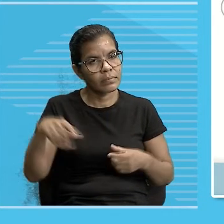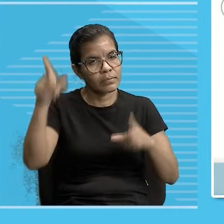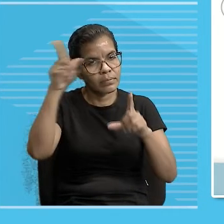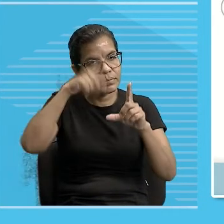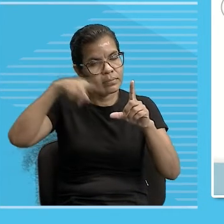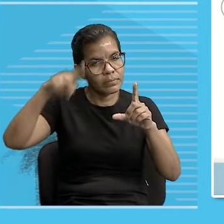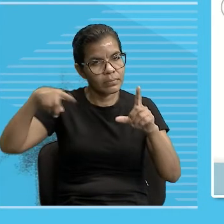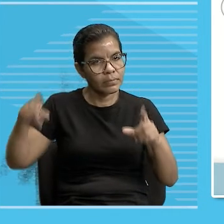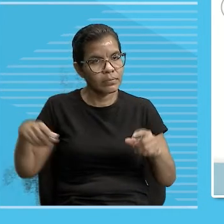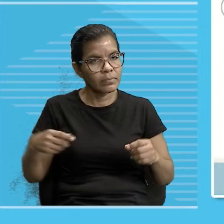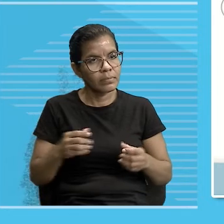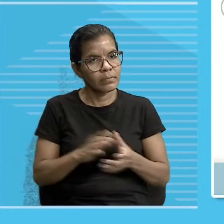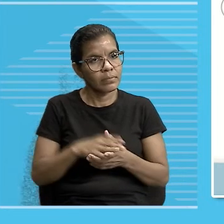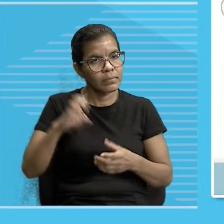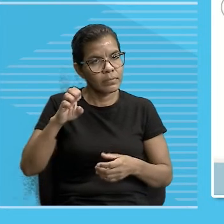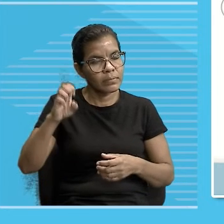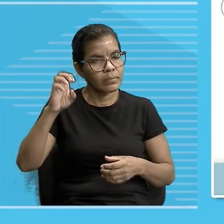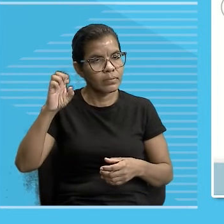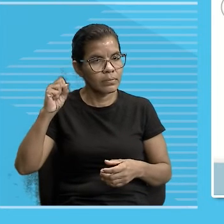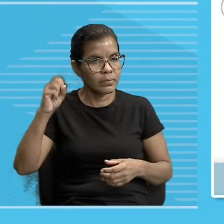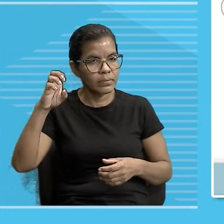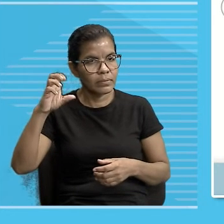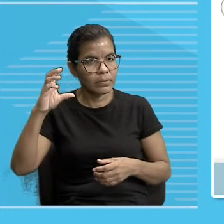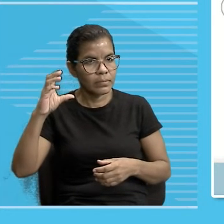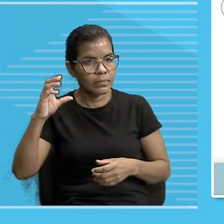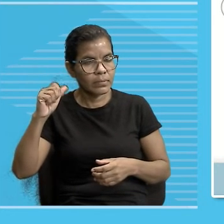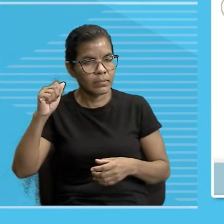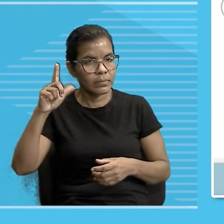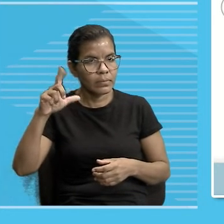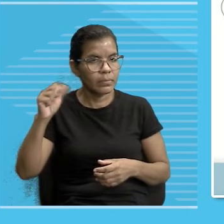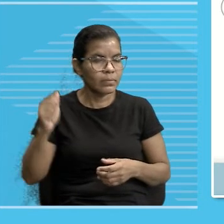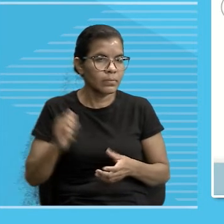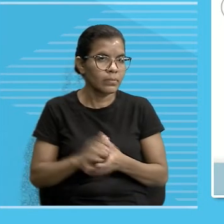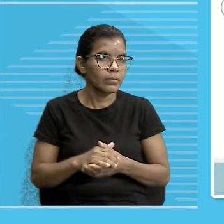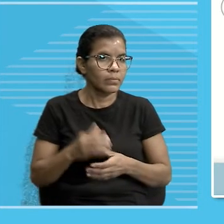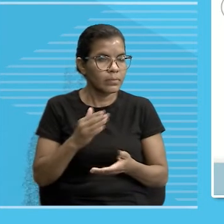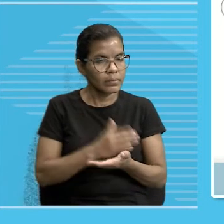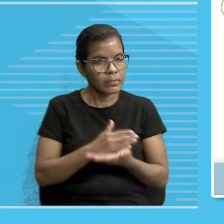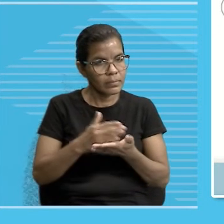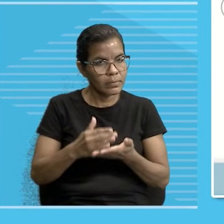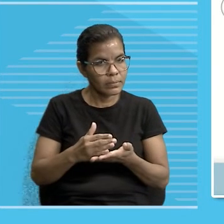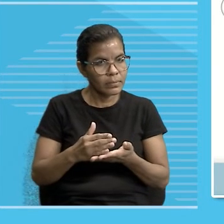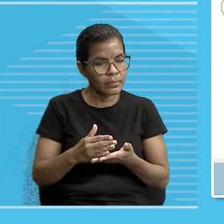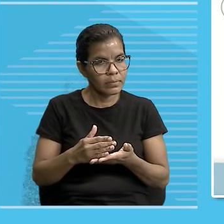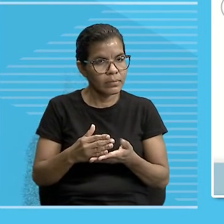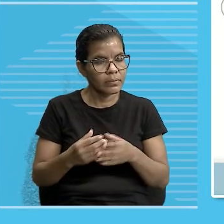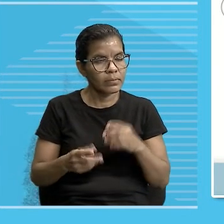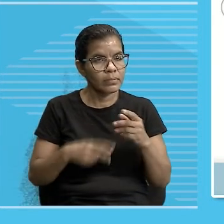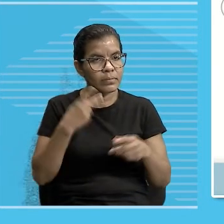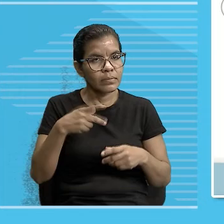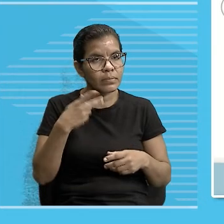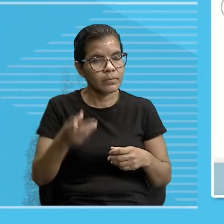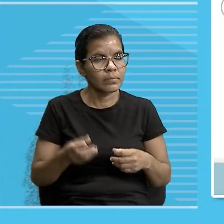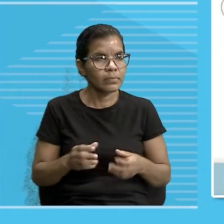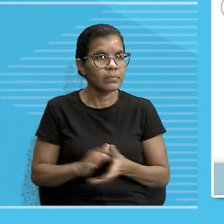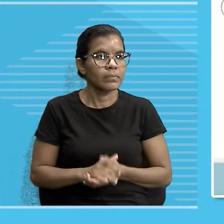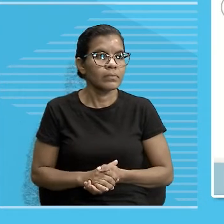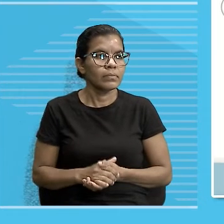escala. Tá? Só iniciar a nossa conversa, só